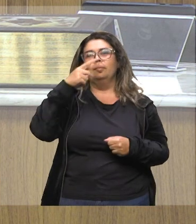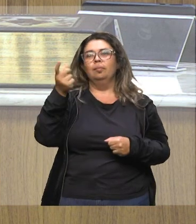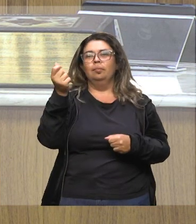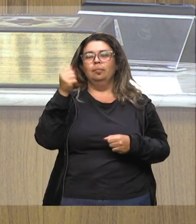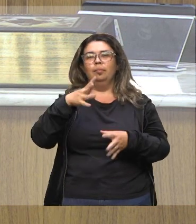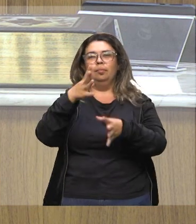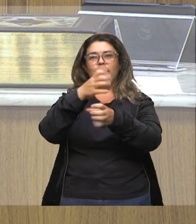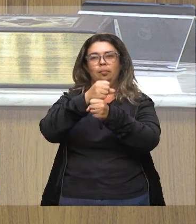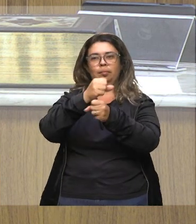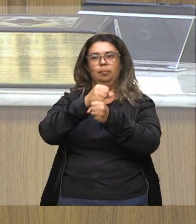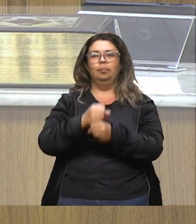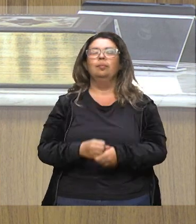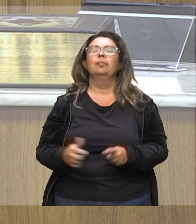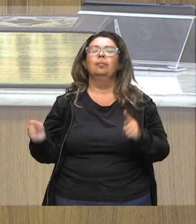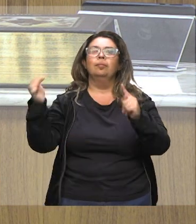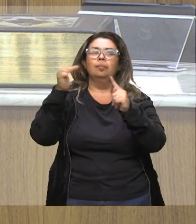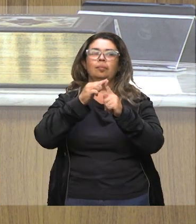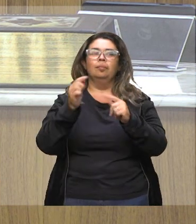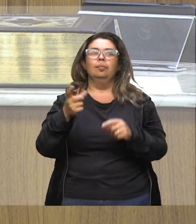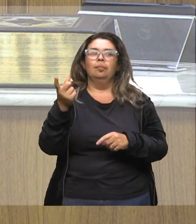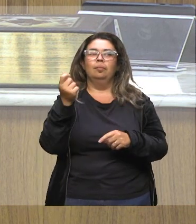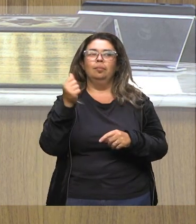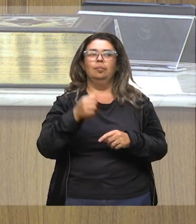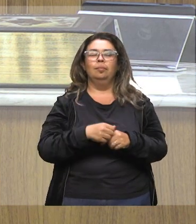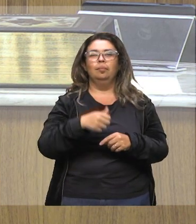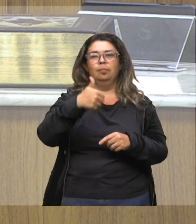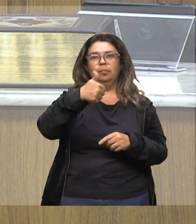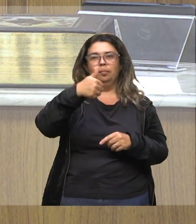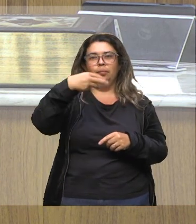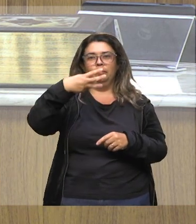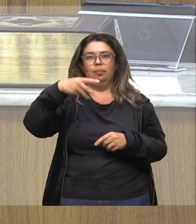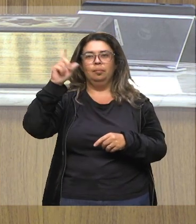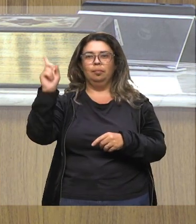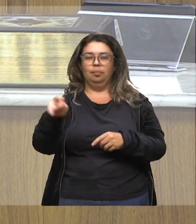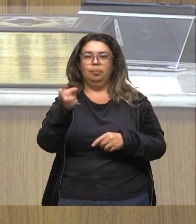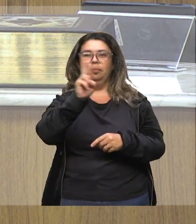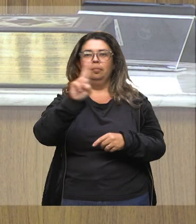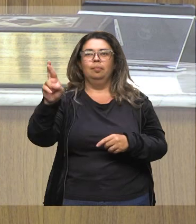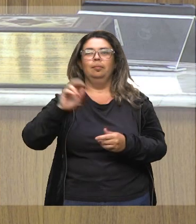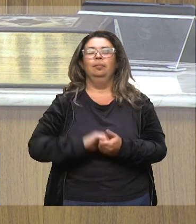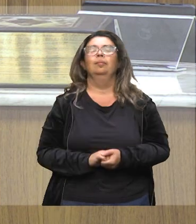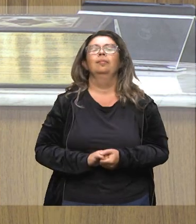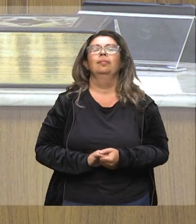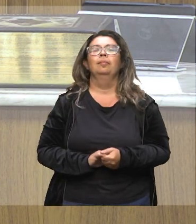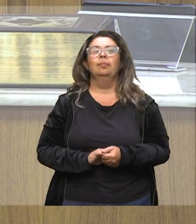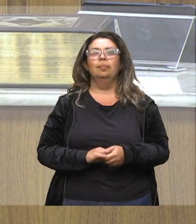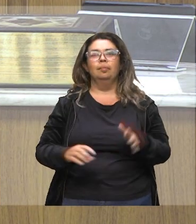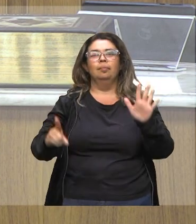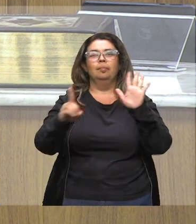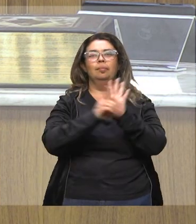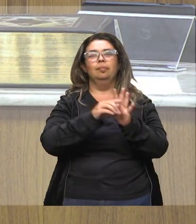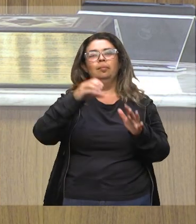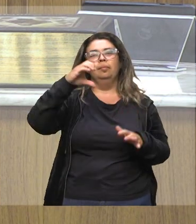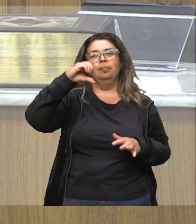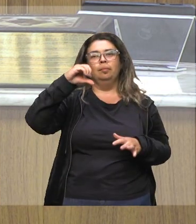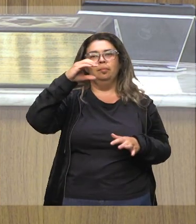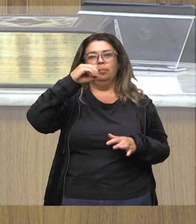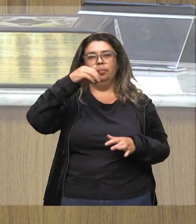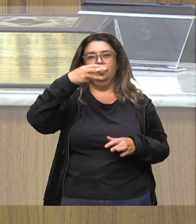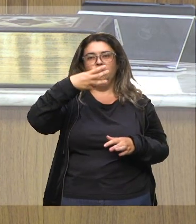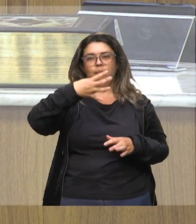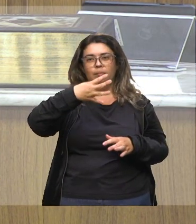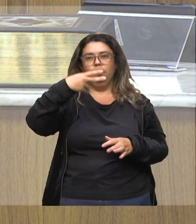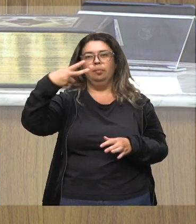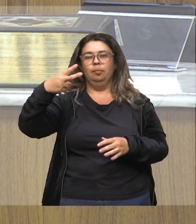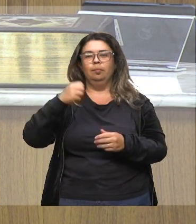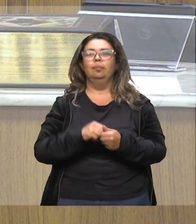crédito adicional suplementar para os fins específicos no valor de R$ 13.900. Decreto 9.042, de 2023, de autoria do